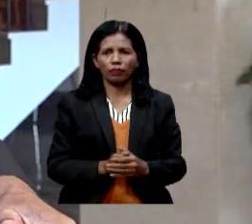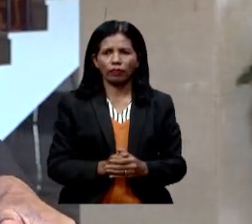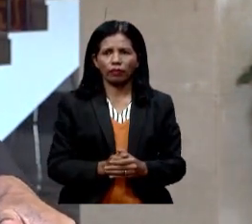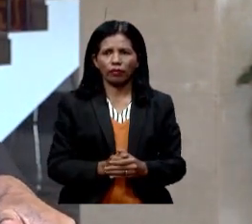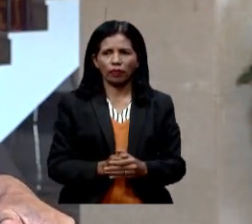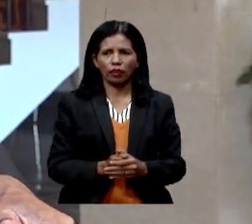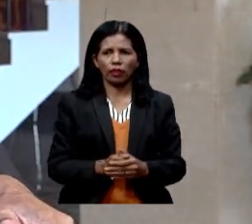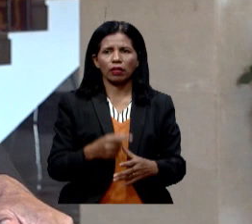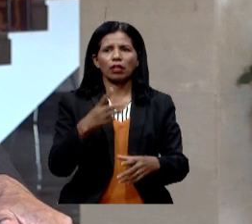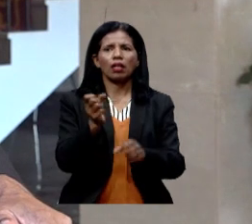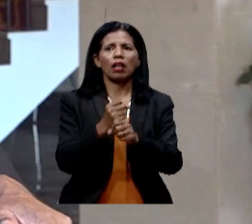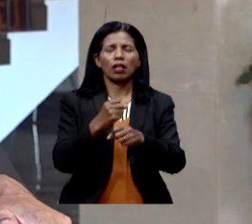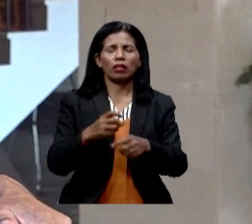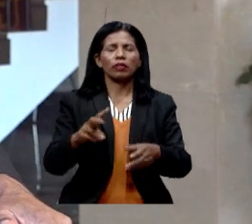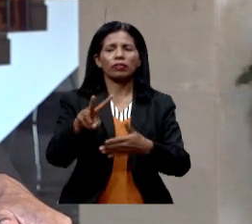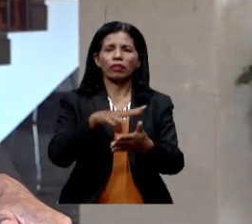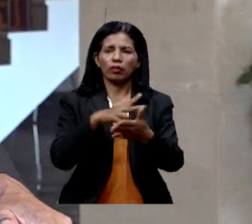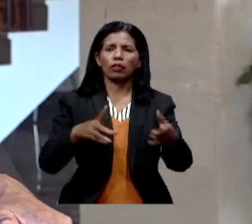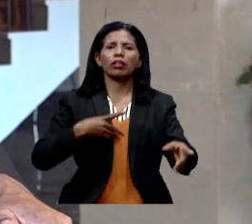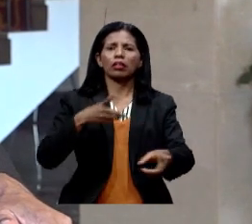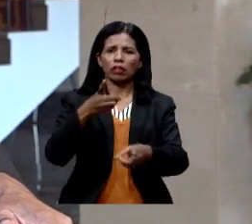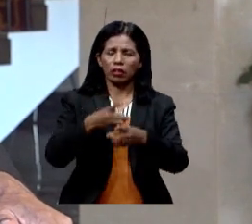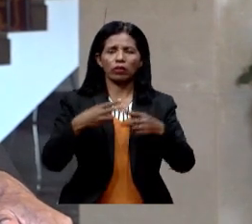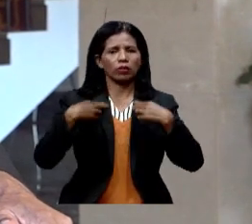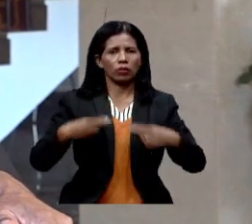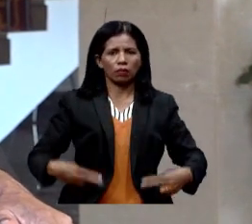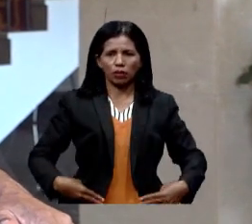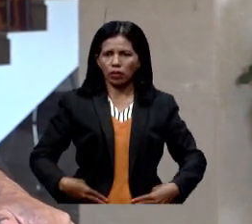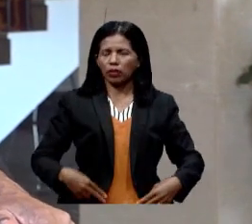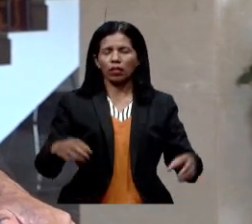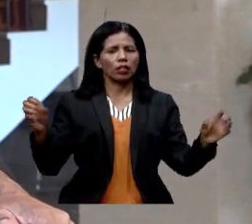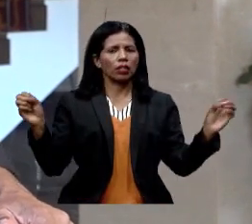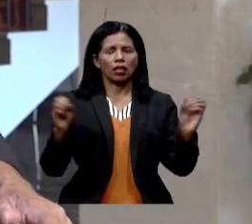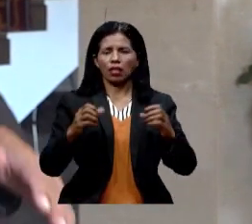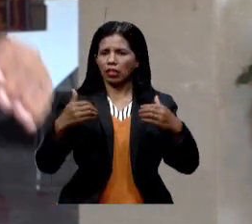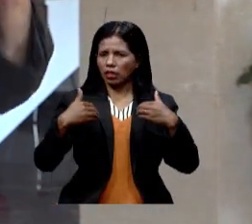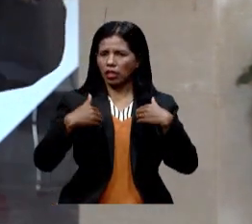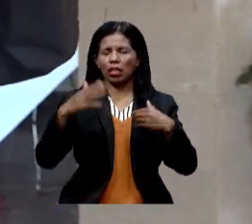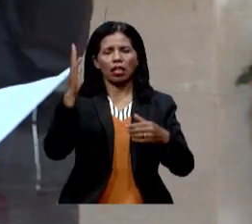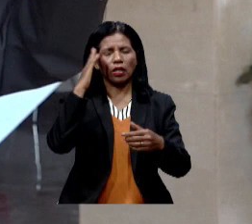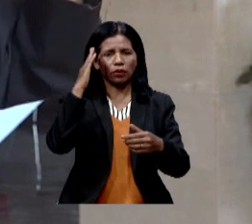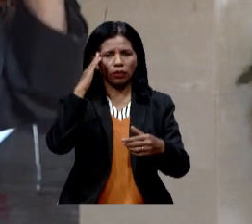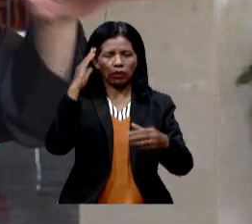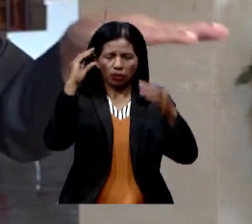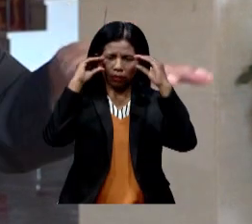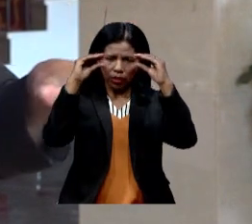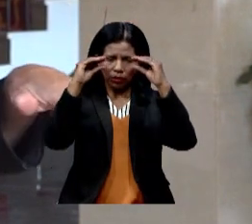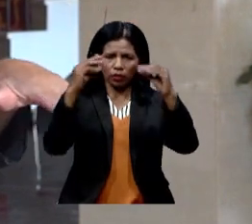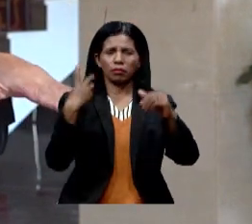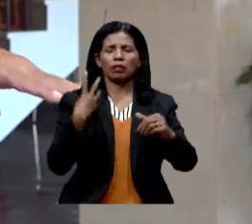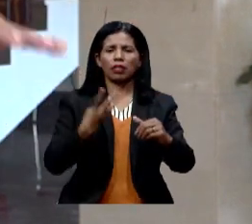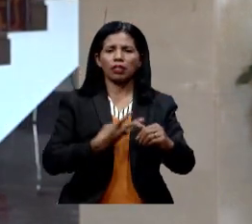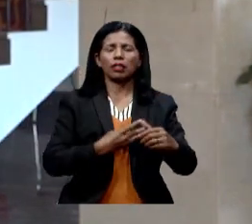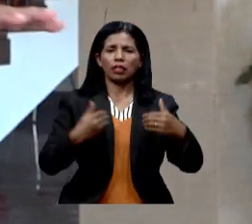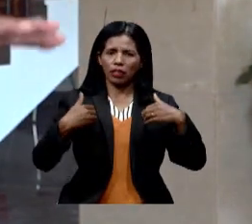botida que viola direitos humanos, lei liu, hanurin, baita, de han, e a